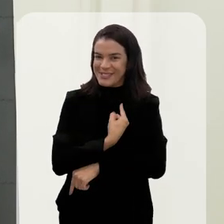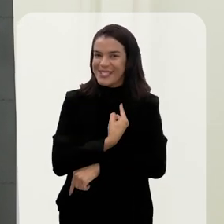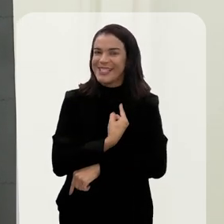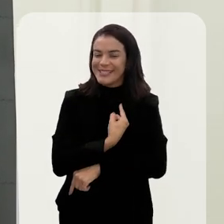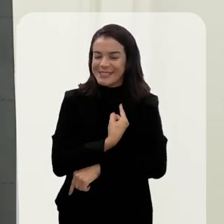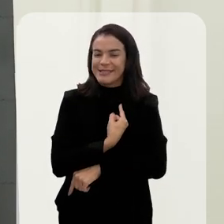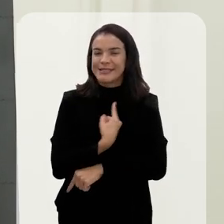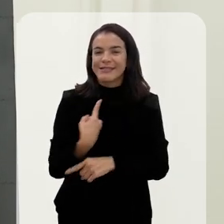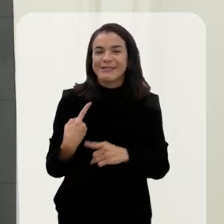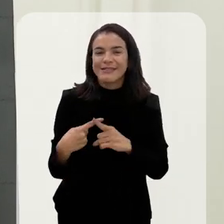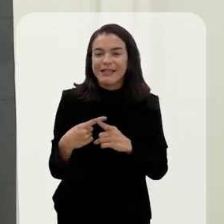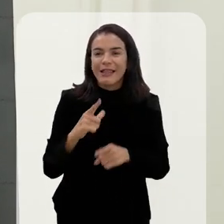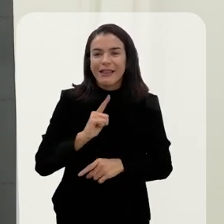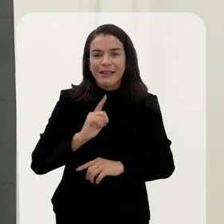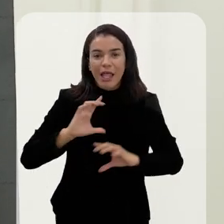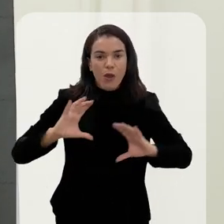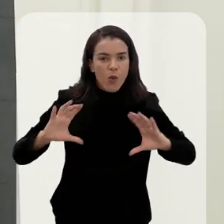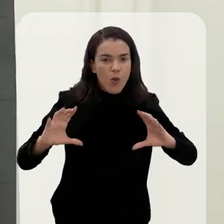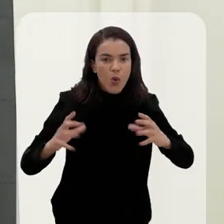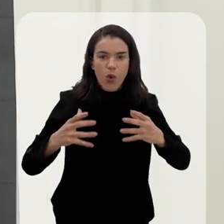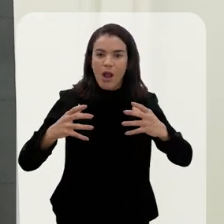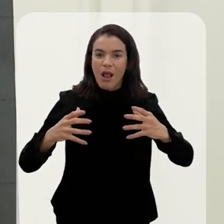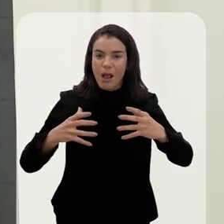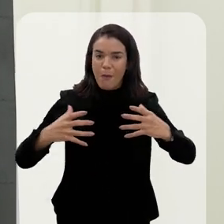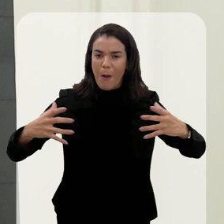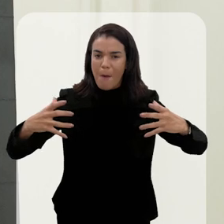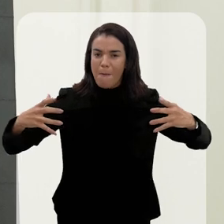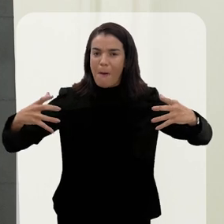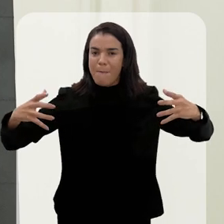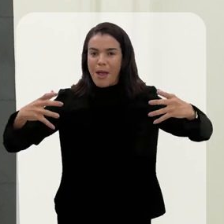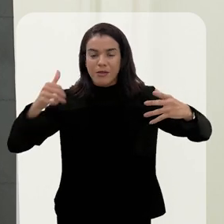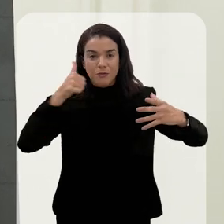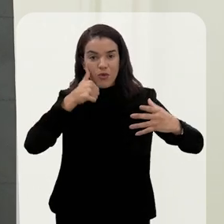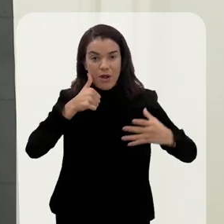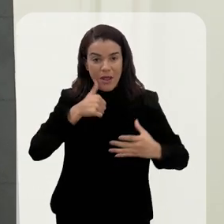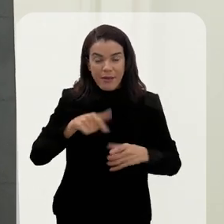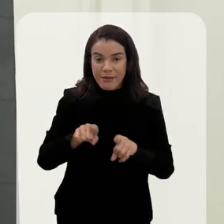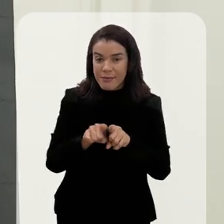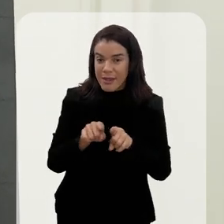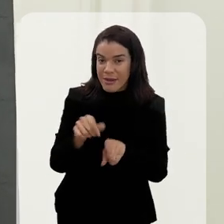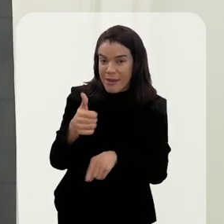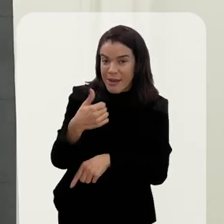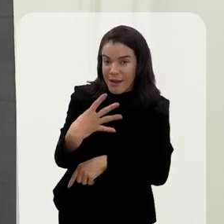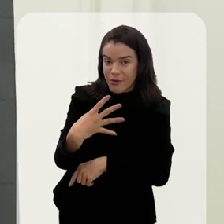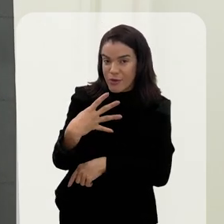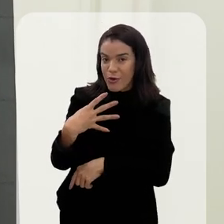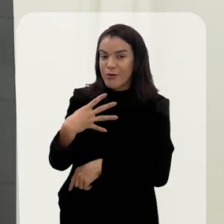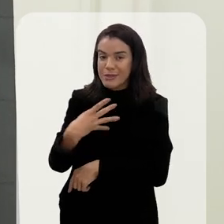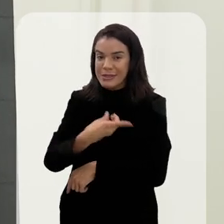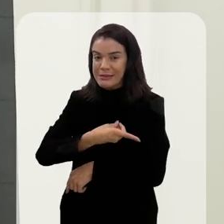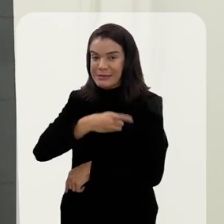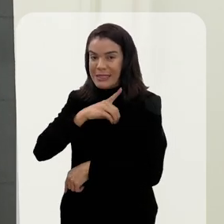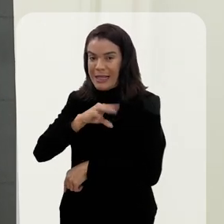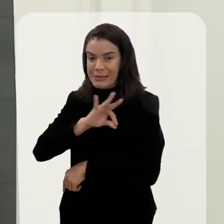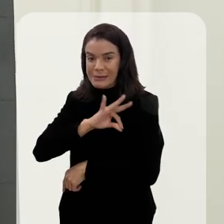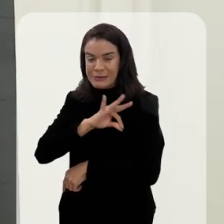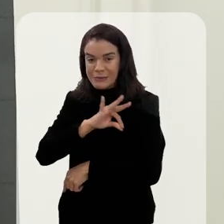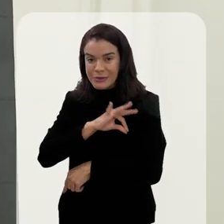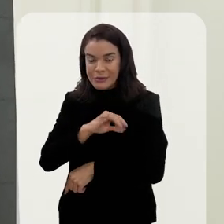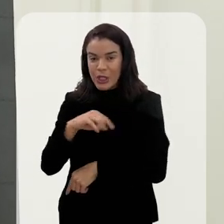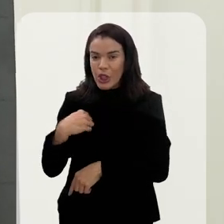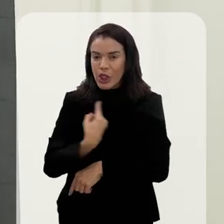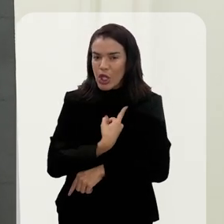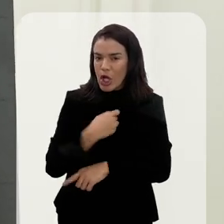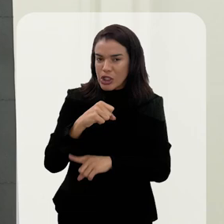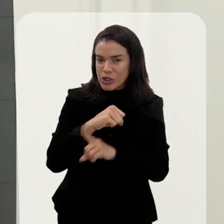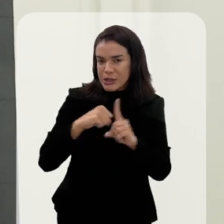desafiador, né? Porque a gente tem um contingente gigante de mulheres, a gente tem 14 equipamentos, né? E como